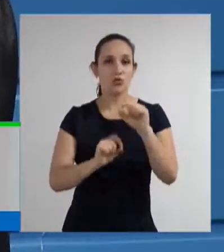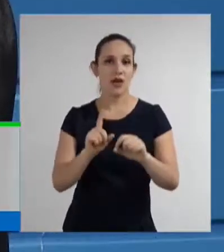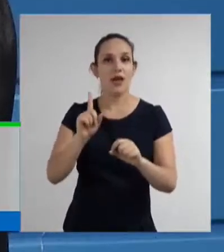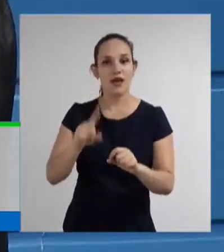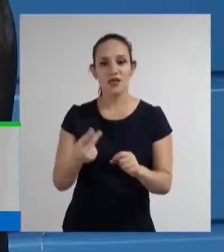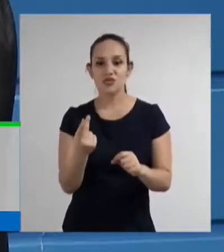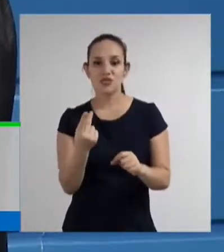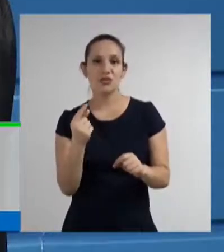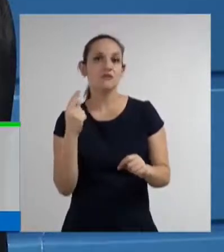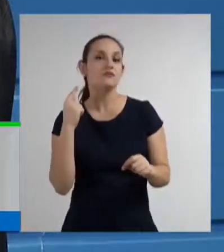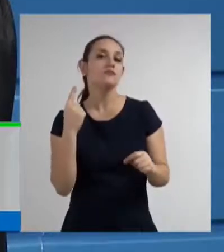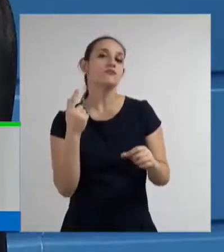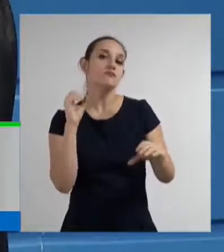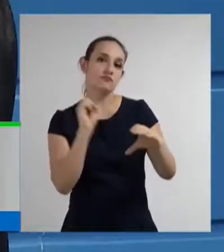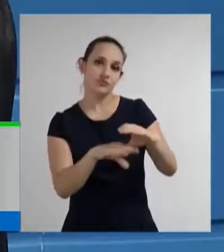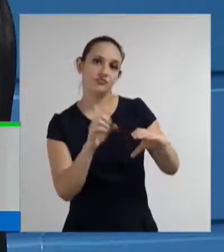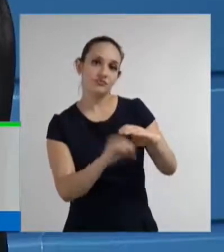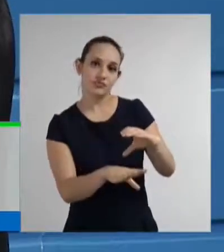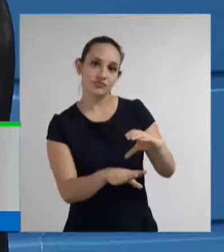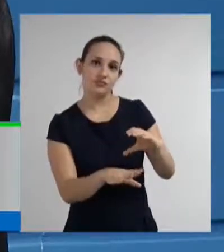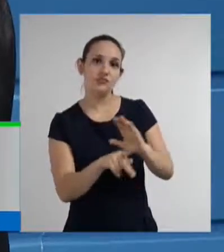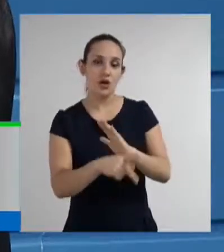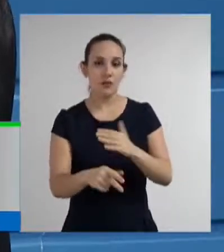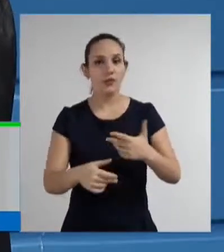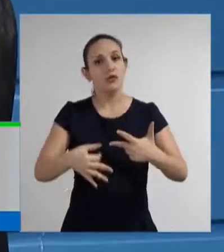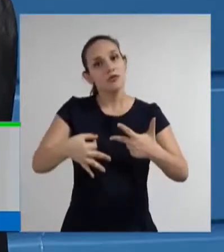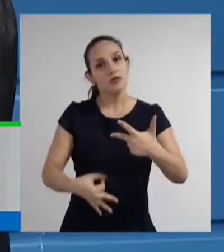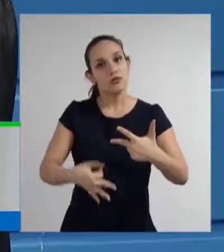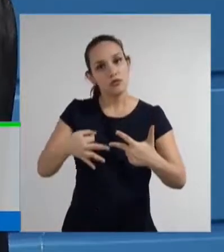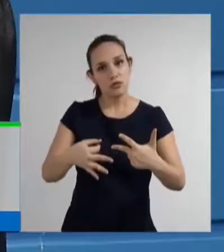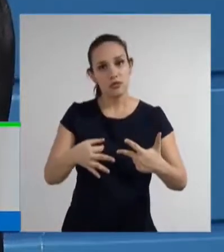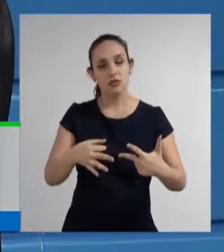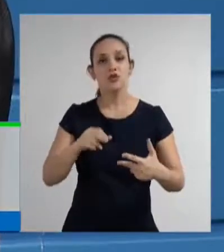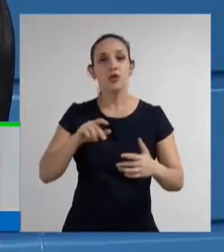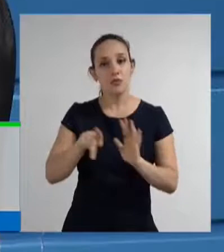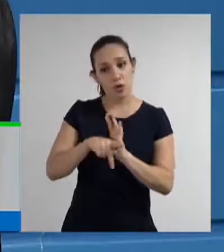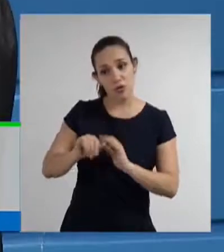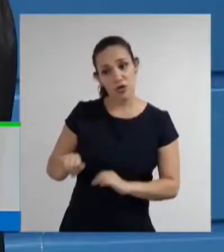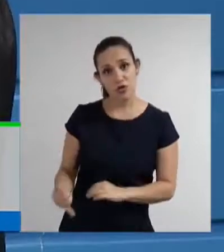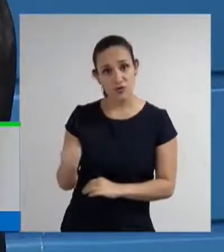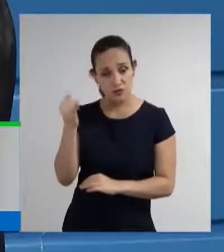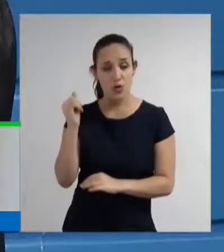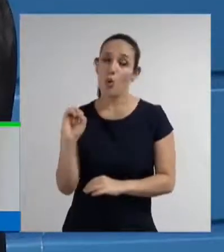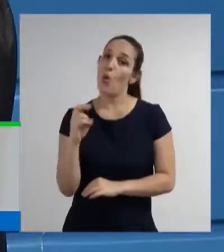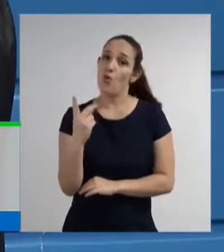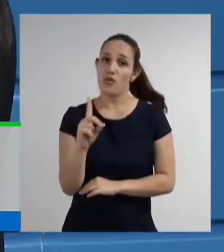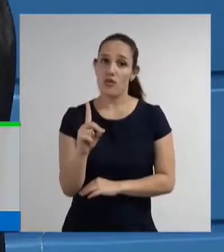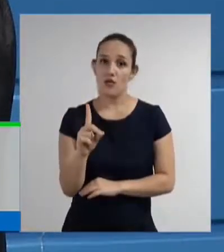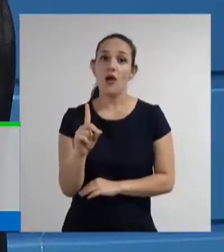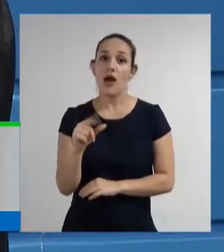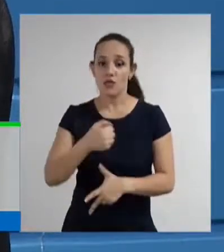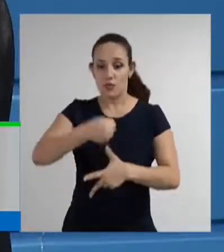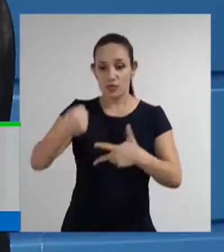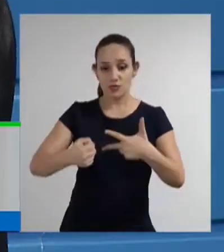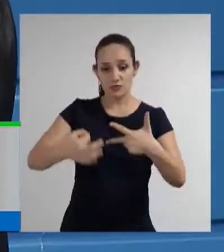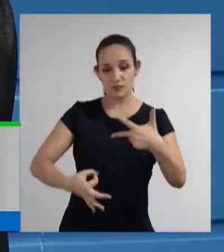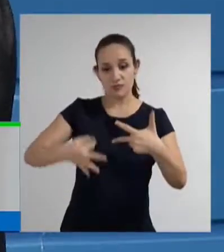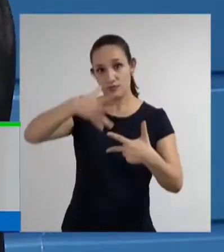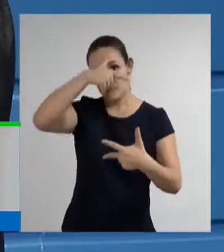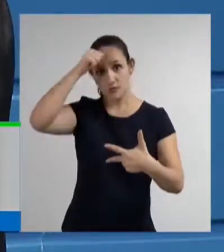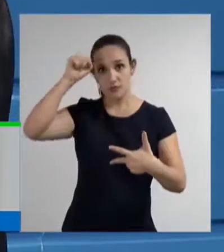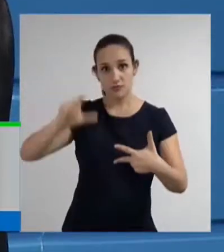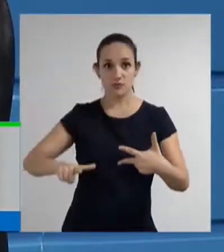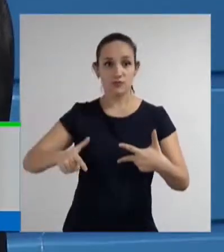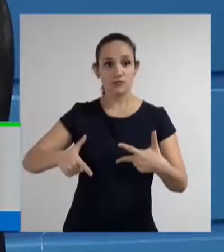judiciais e administrativos em dinheiro tributários e não tributários, realizados em processos vinculados ao Poder Judiciário do Estado de Mato Grosso do Sul para os